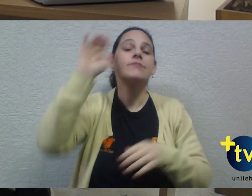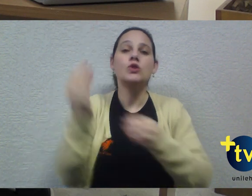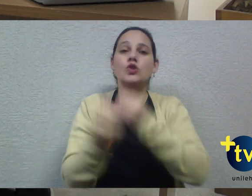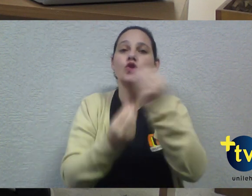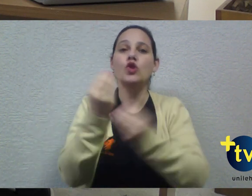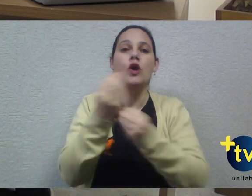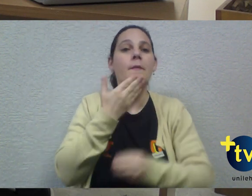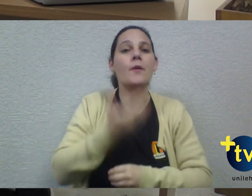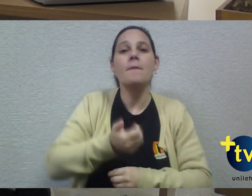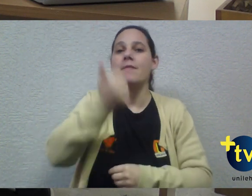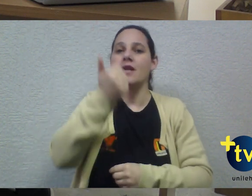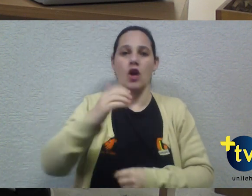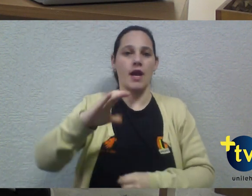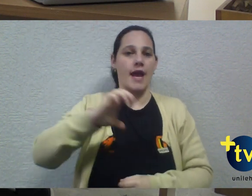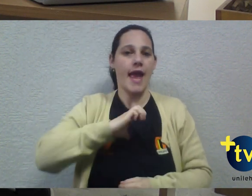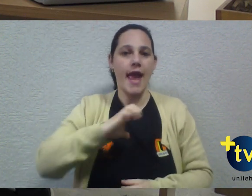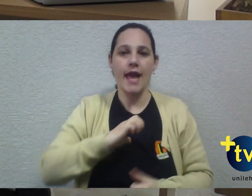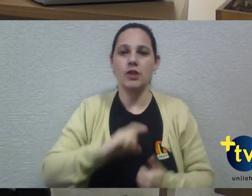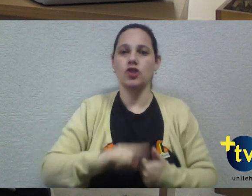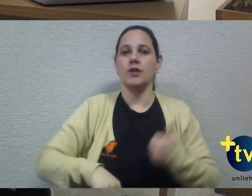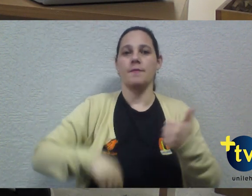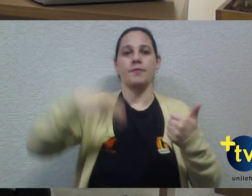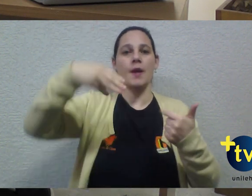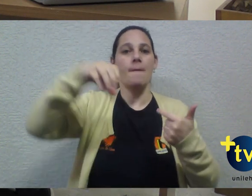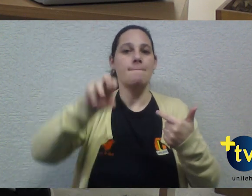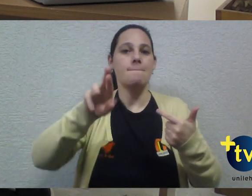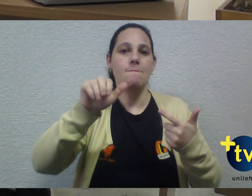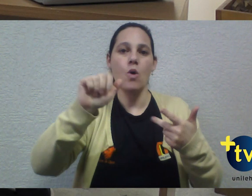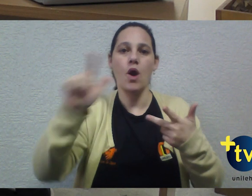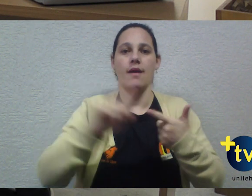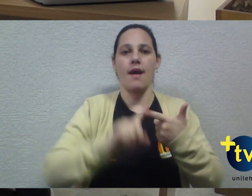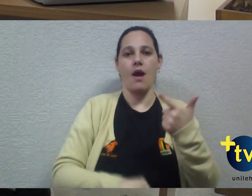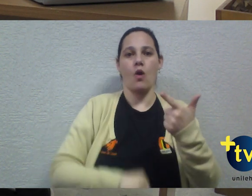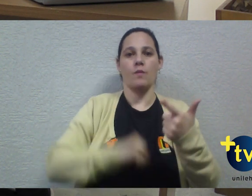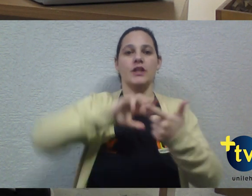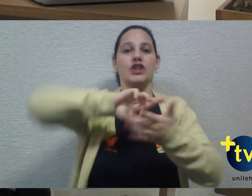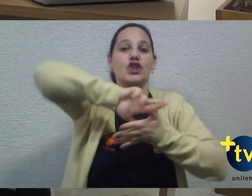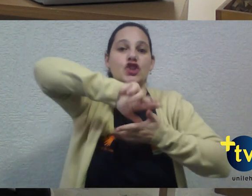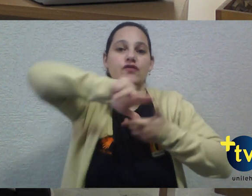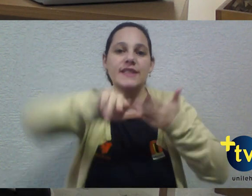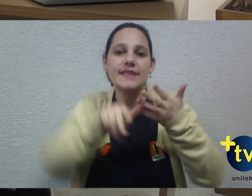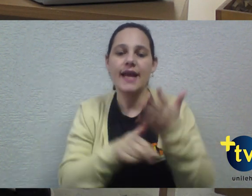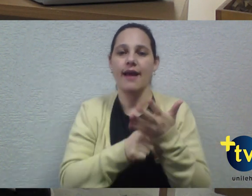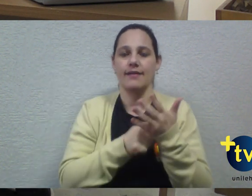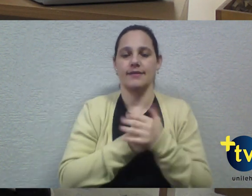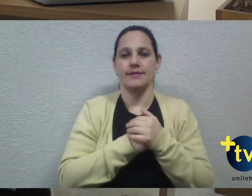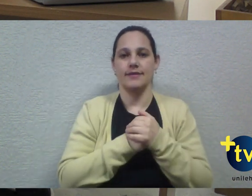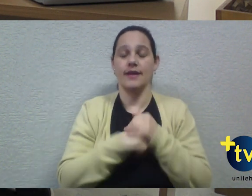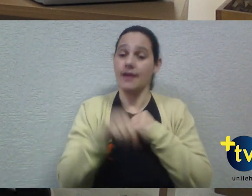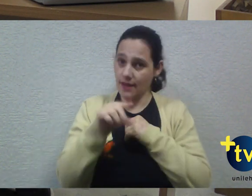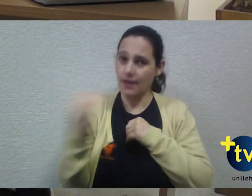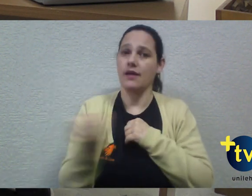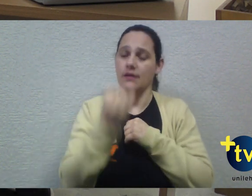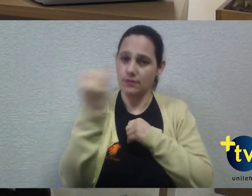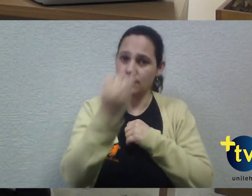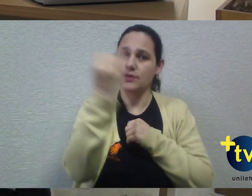corporativa, atribuir valores como ética, moral, diversidade dentro do robô. Porque o robô muitas